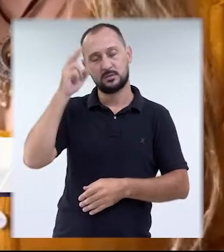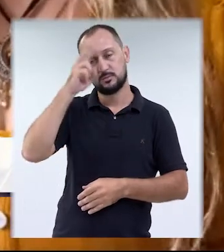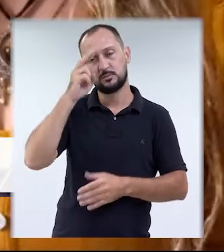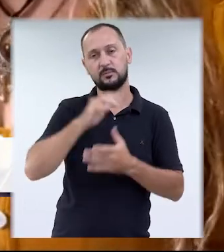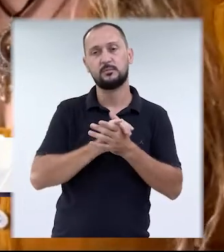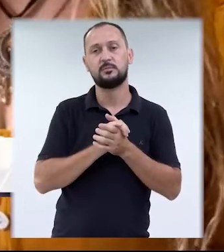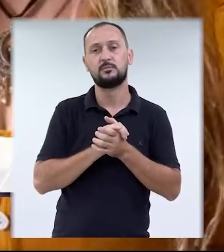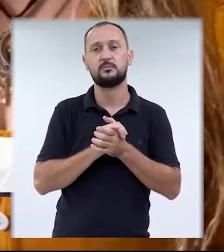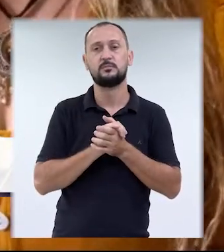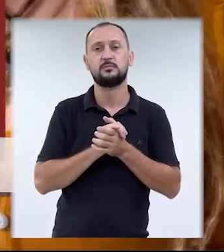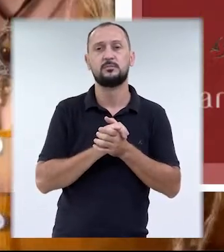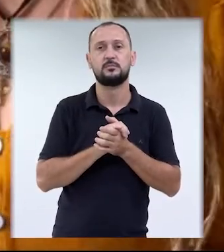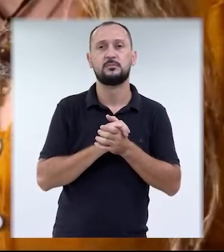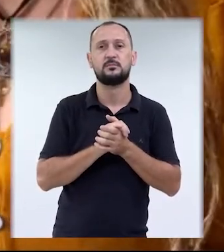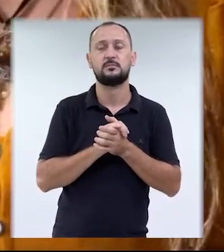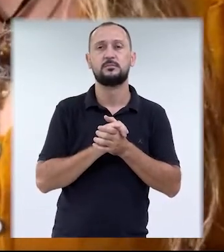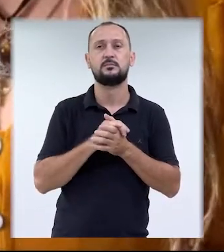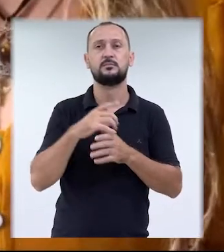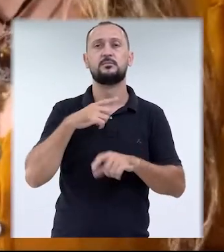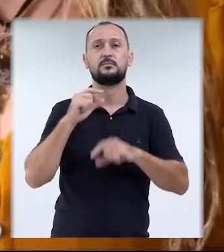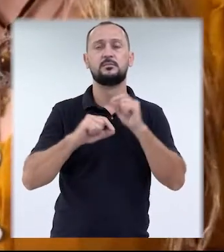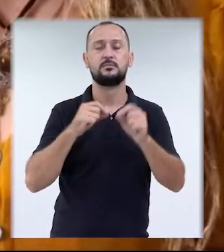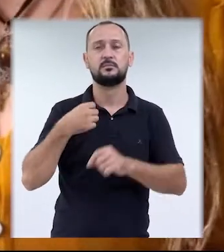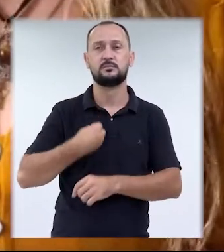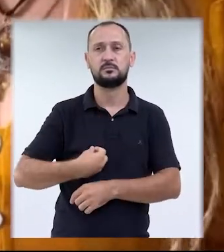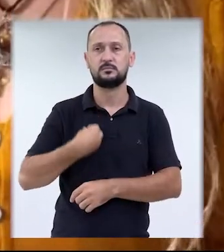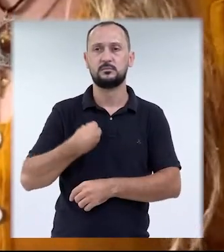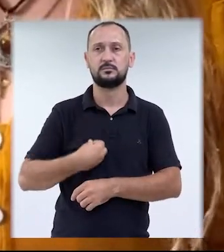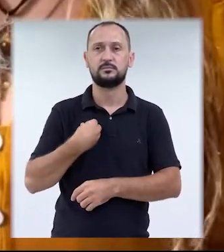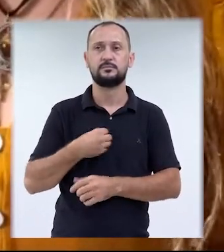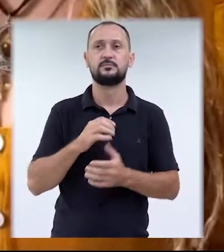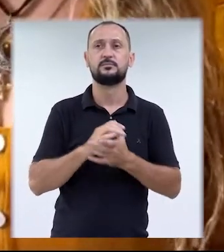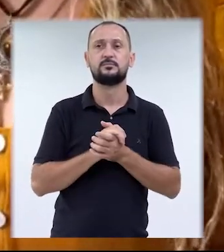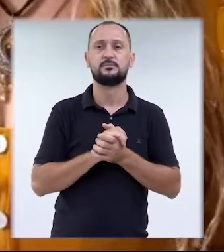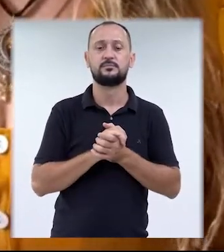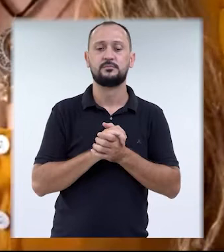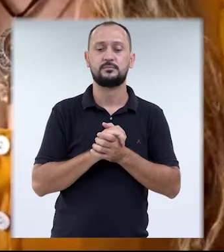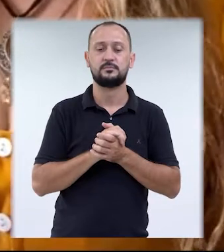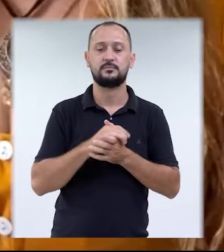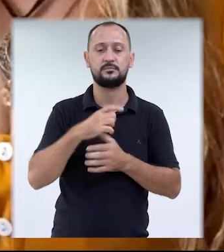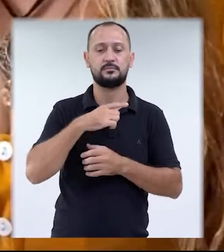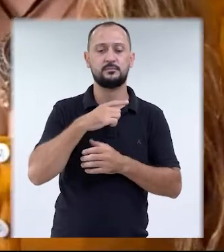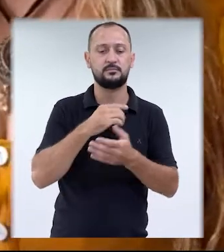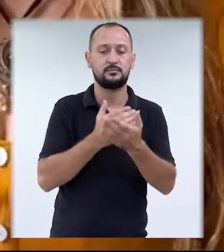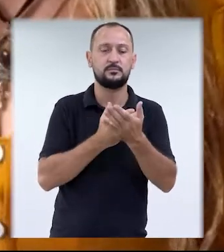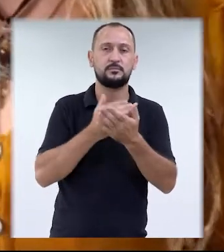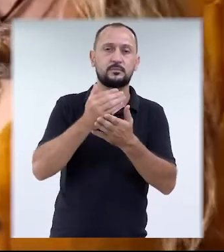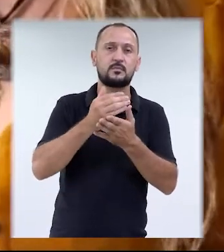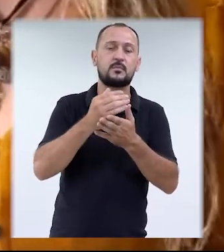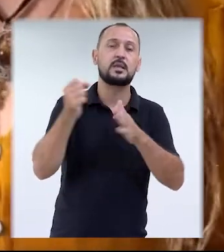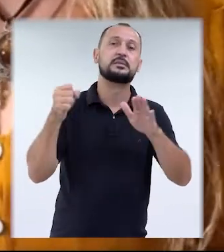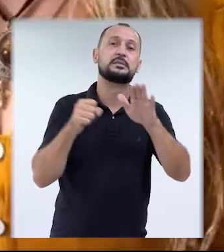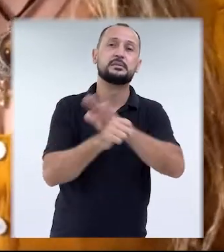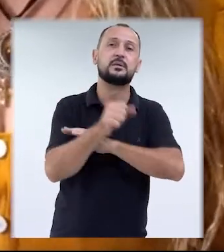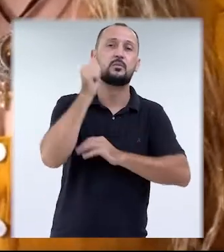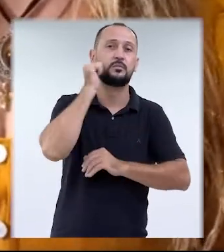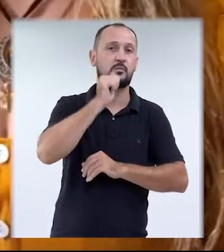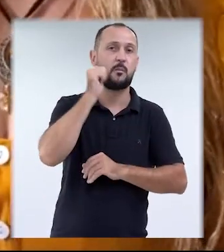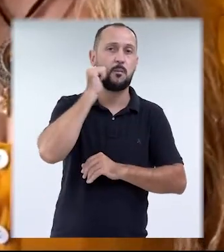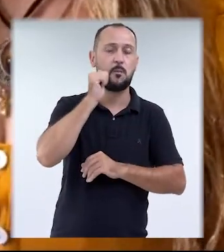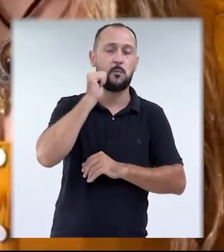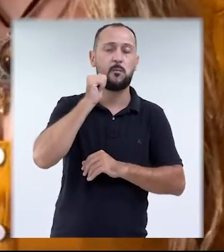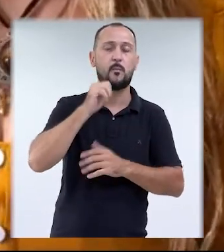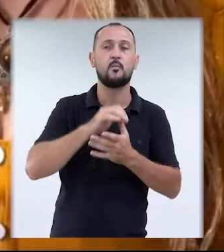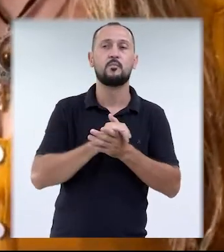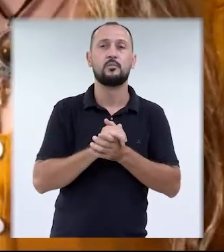assim, pessoal, Basaliza essa vida. Ele traz a iniciação da mulher, né, a iniciação